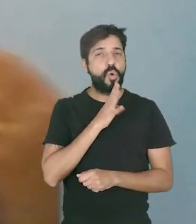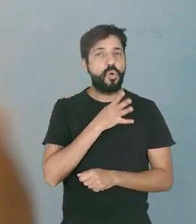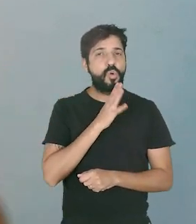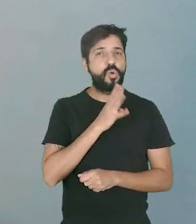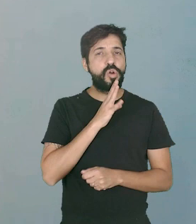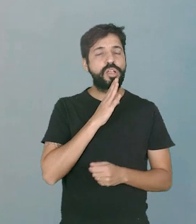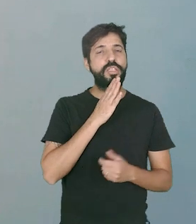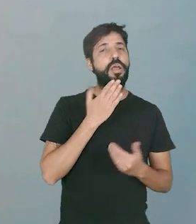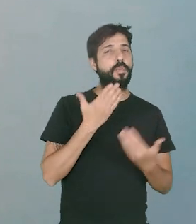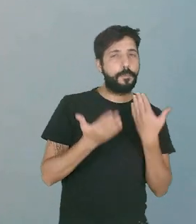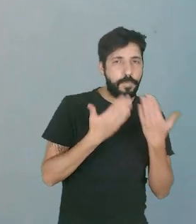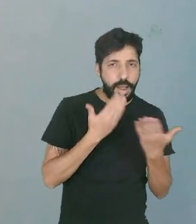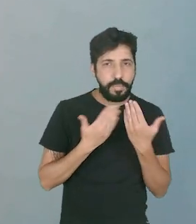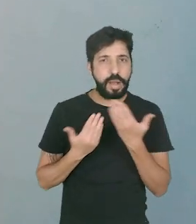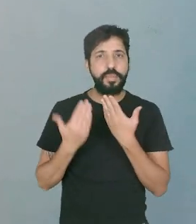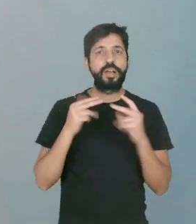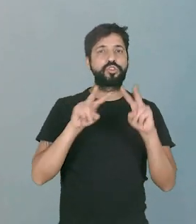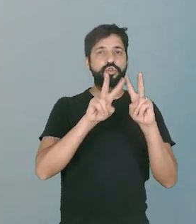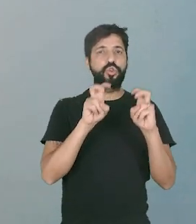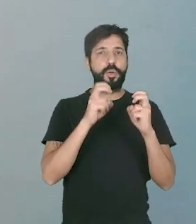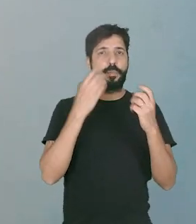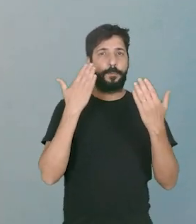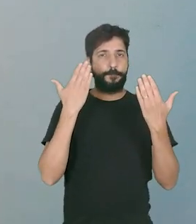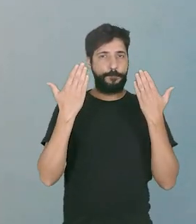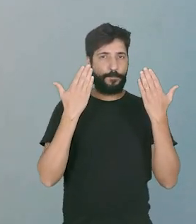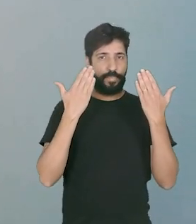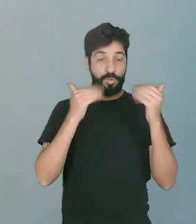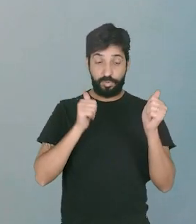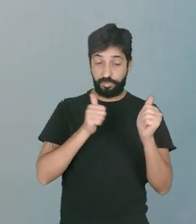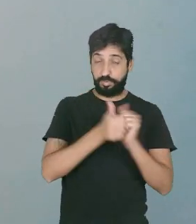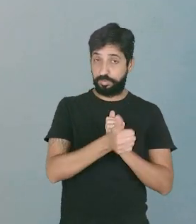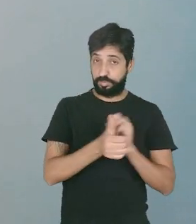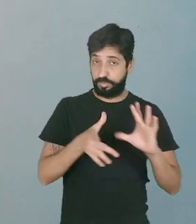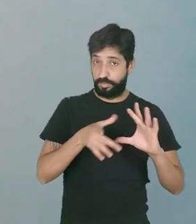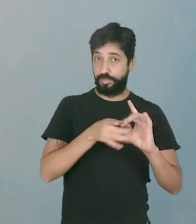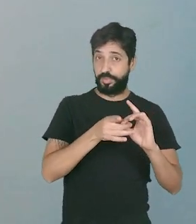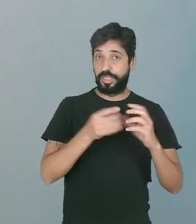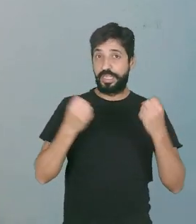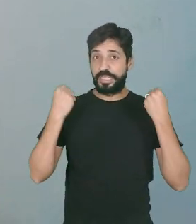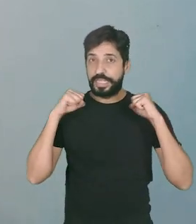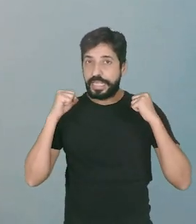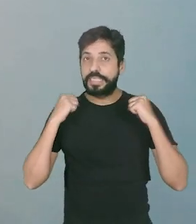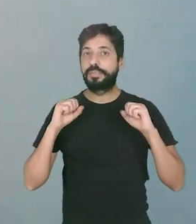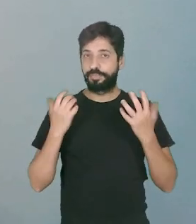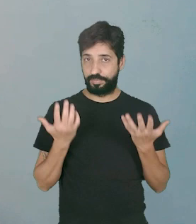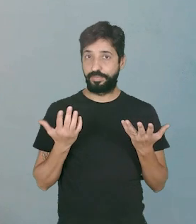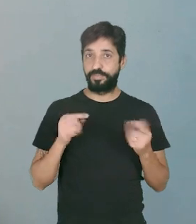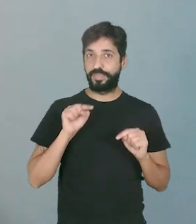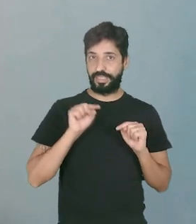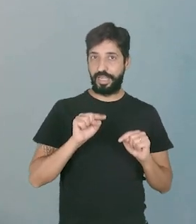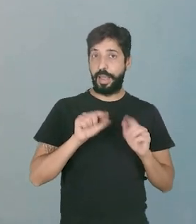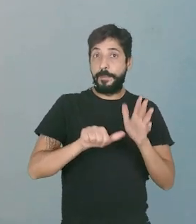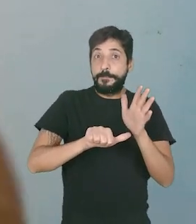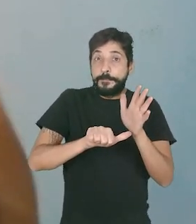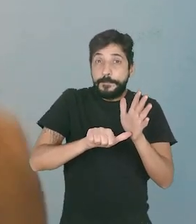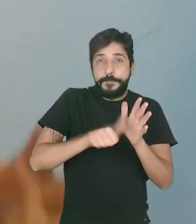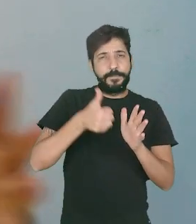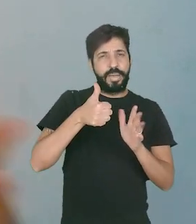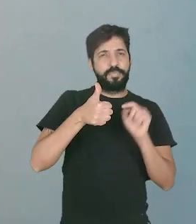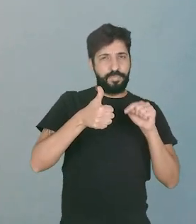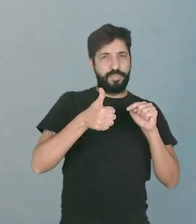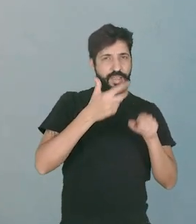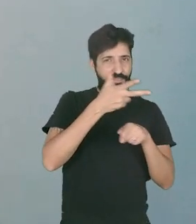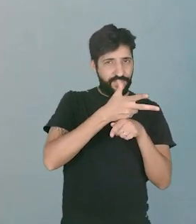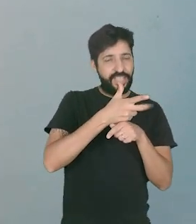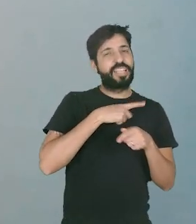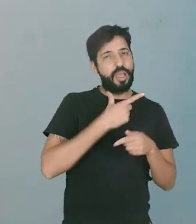e dialogar sobre a psicologia do esporte e do exercício. Esse é o primeiro de uma série